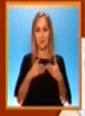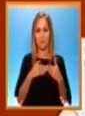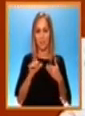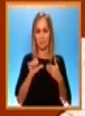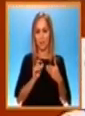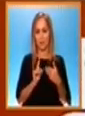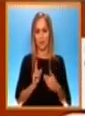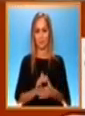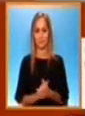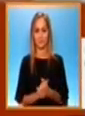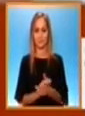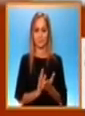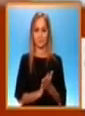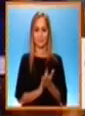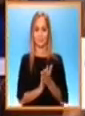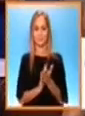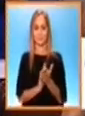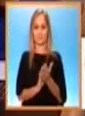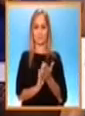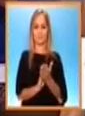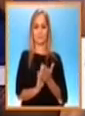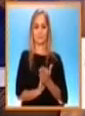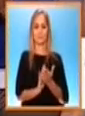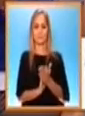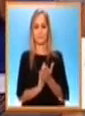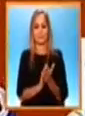Oh. Isso é que é.